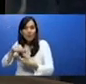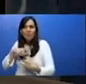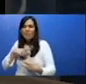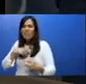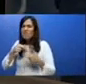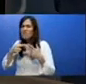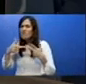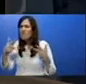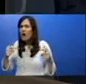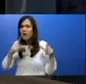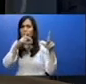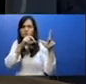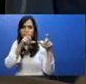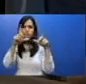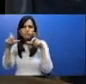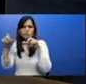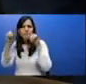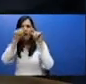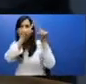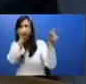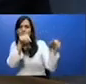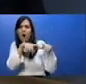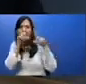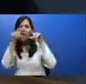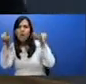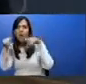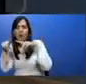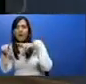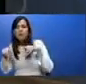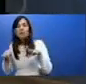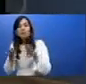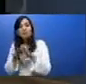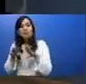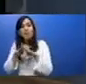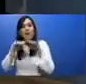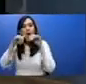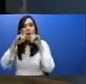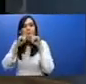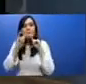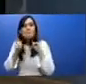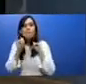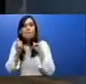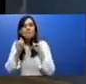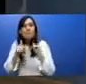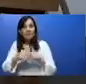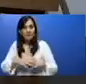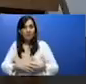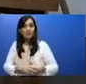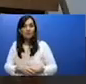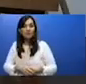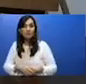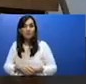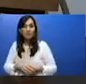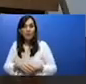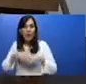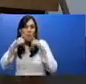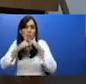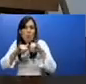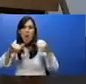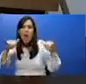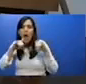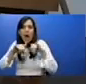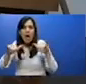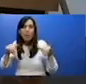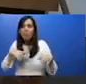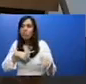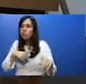muito utilizado na publicidade. Vocês já devem ter visto em tirinhas de quadrinhos ou em propagandas,